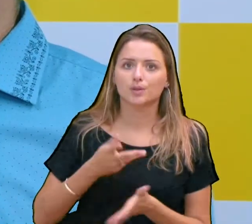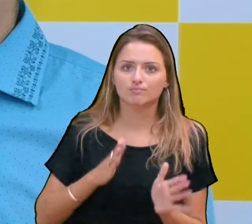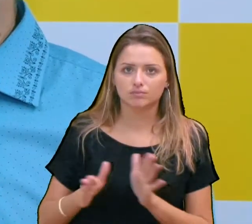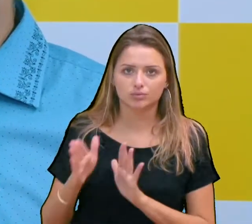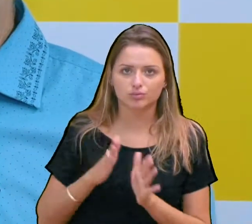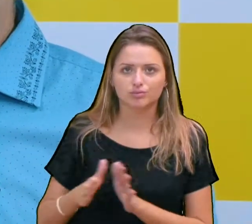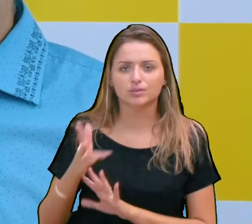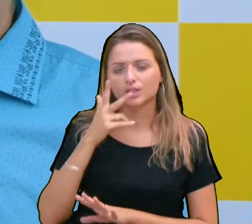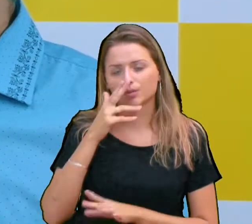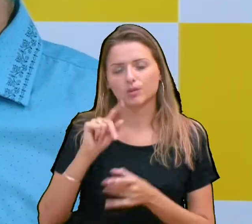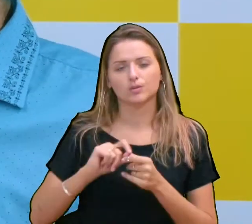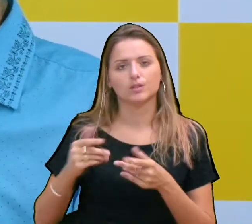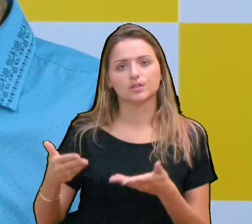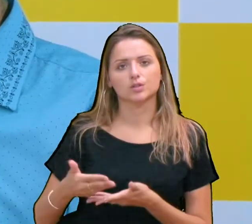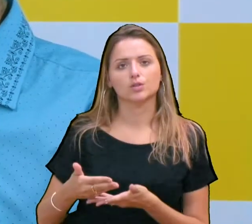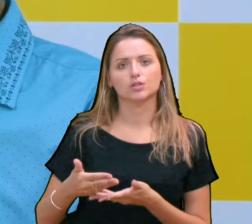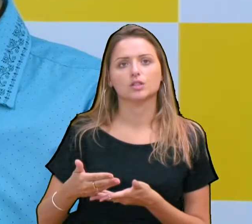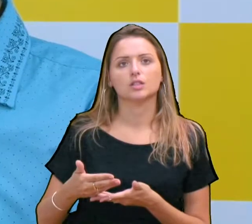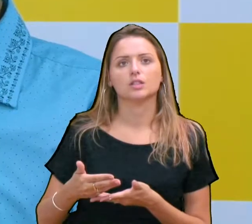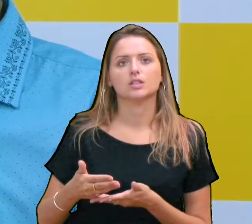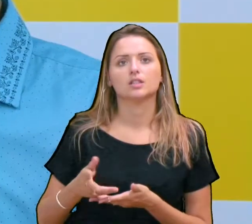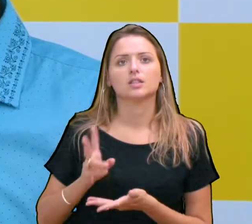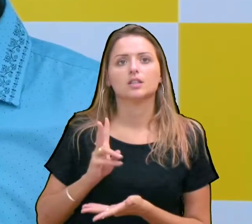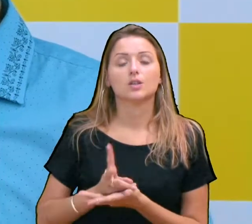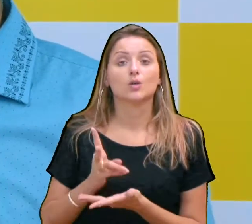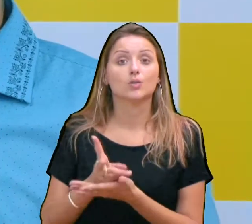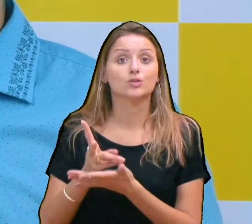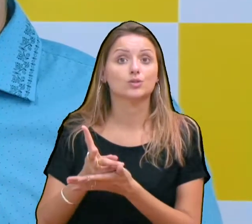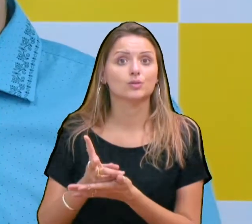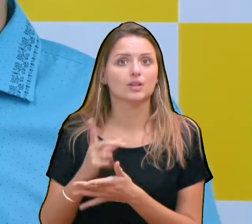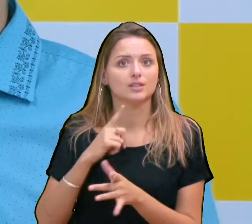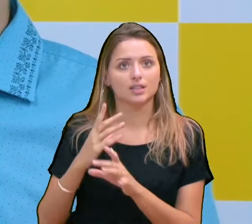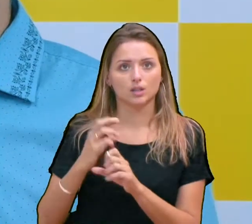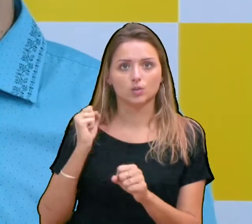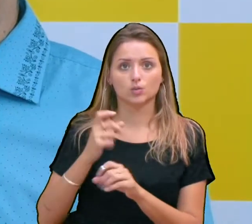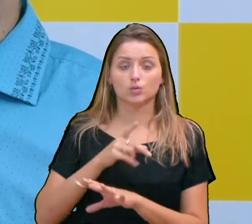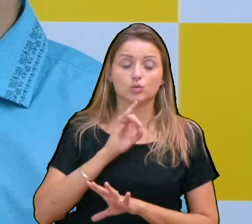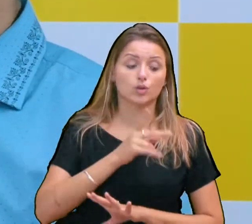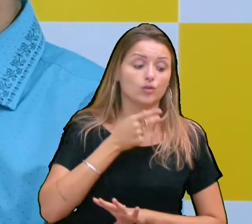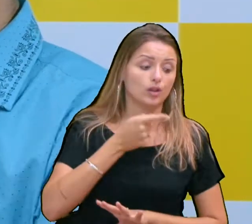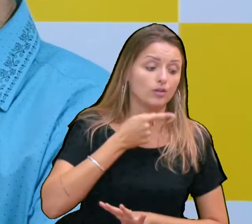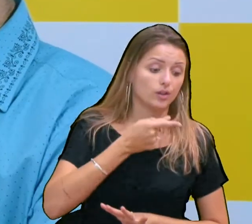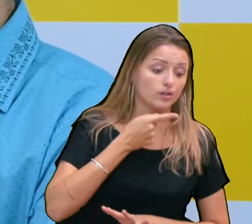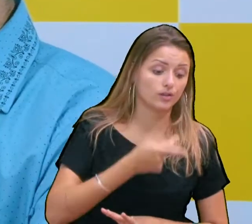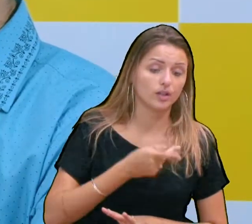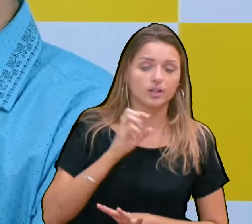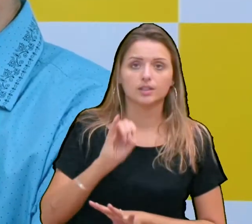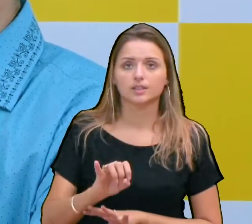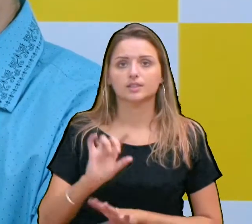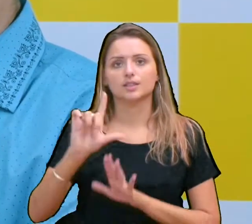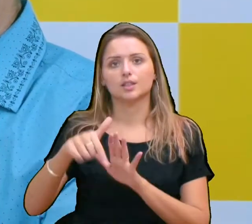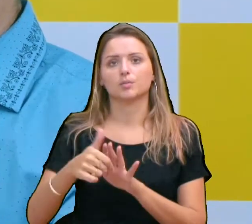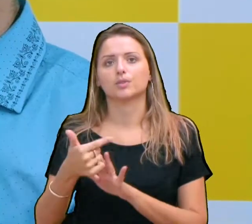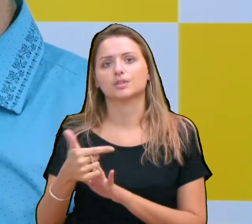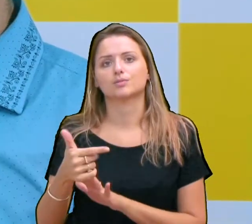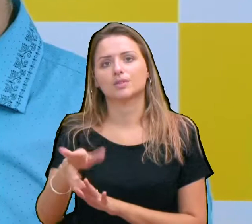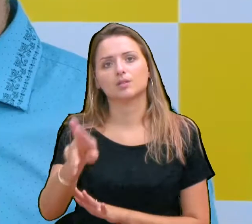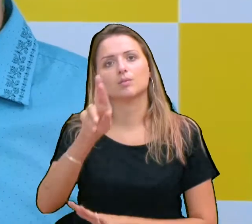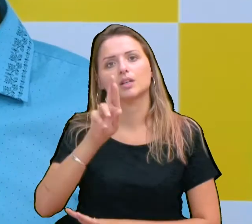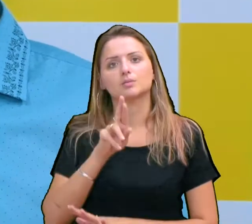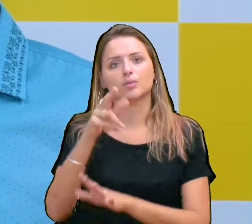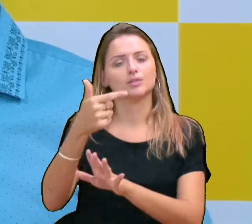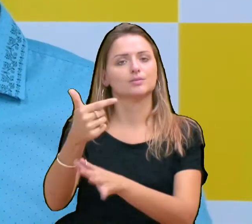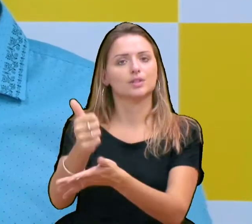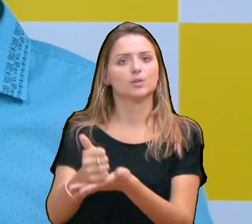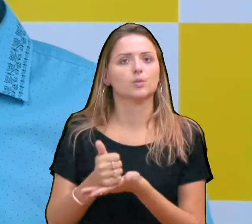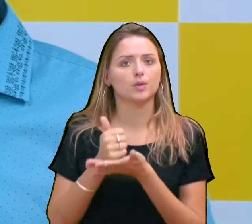hoje está fazendo, de renda. Então não adianta muito mesmo falar, se lá no final não tem essa resposta. Ali na frente